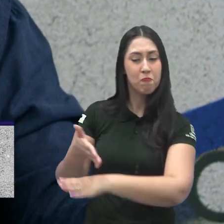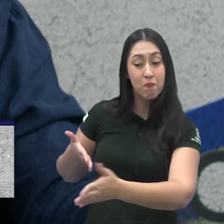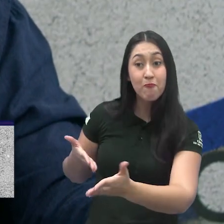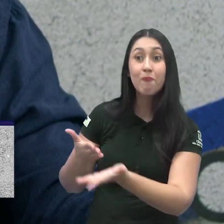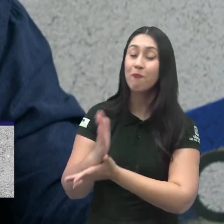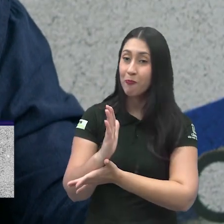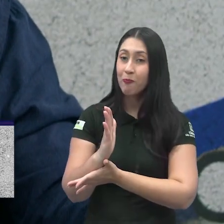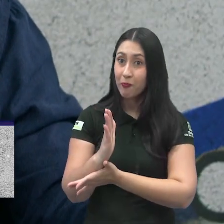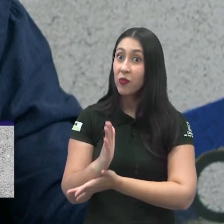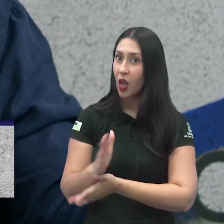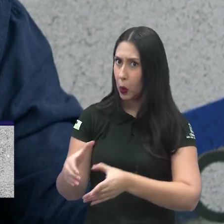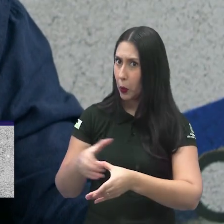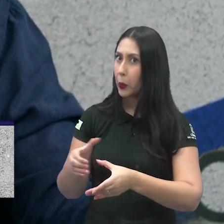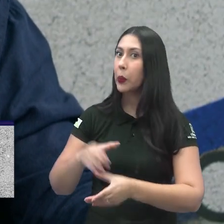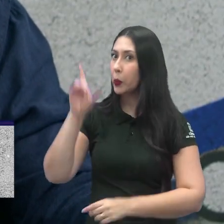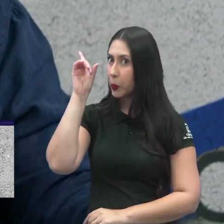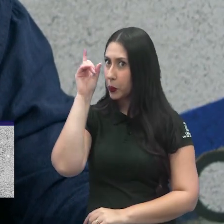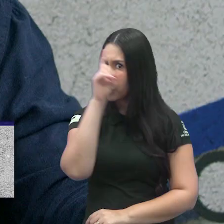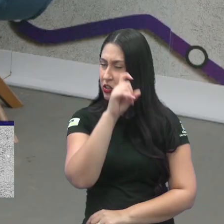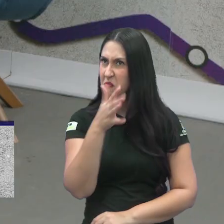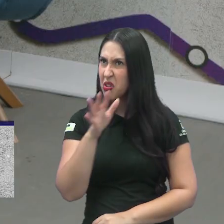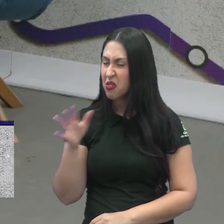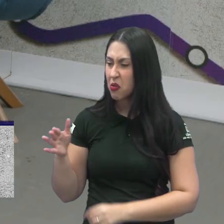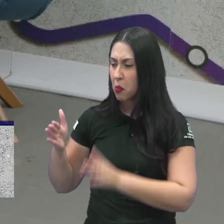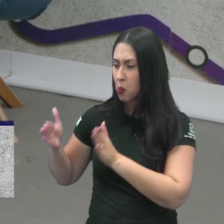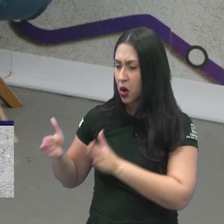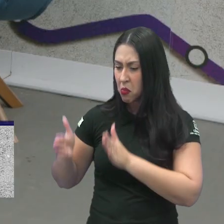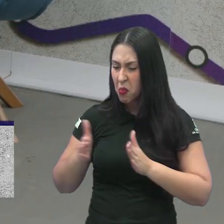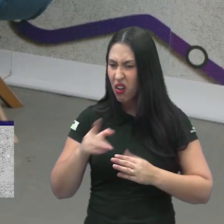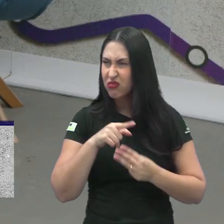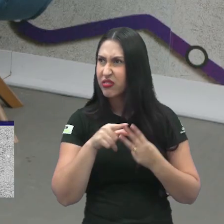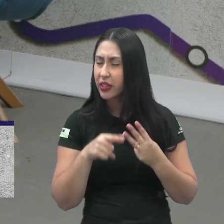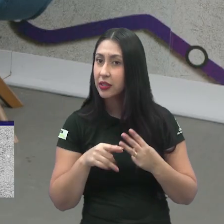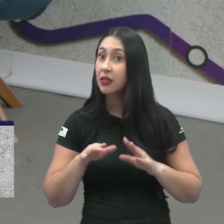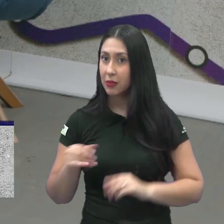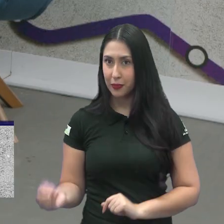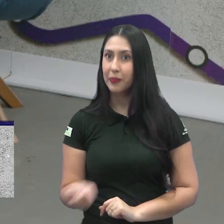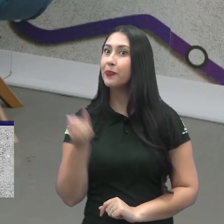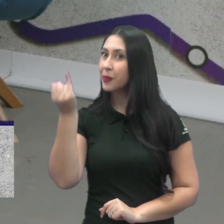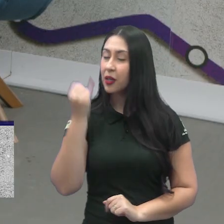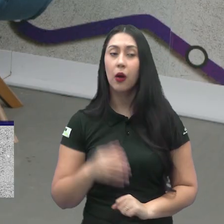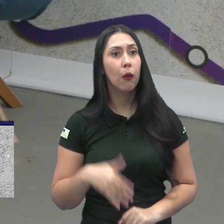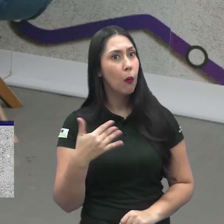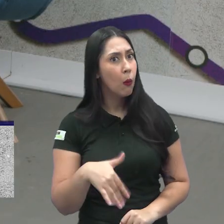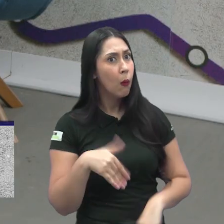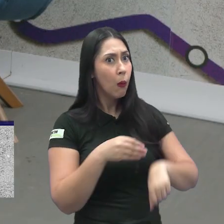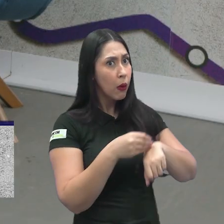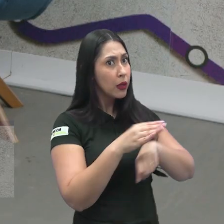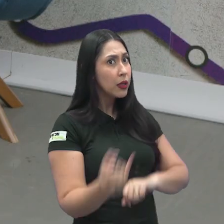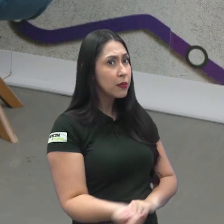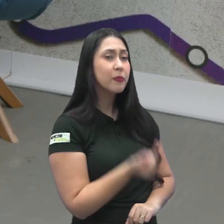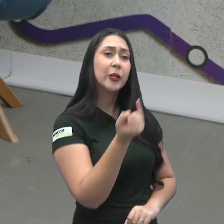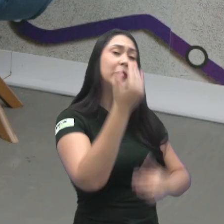passam no CACD, que é um concurso bastante concorrido, tem 2 a 3 fases e é bastante importante. Olha, que dicas